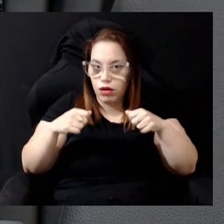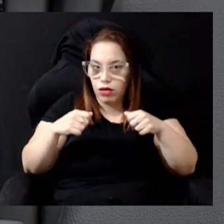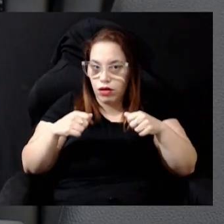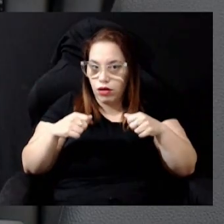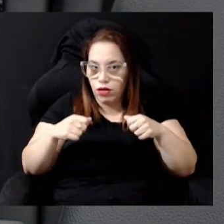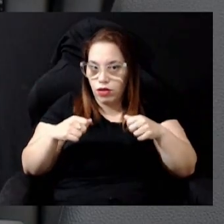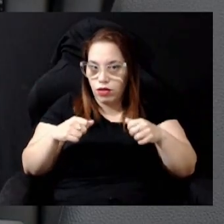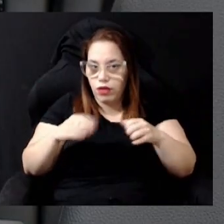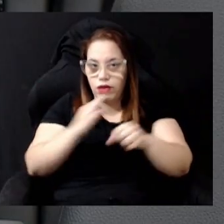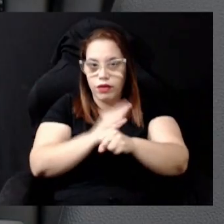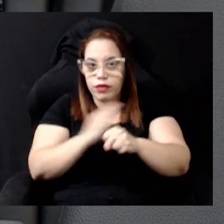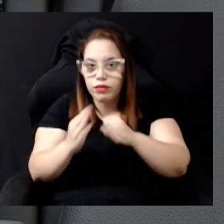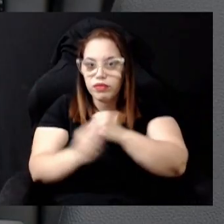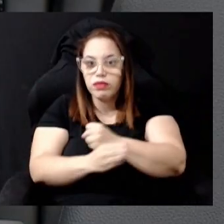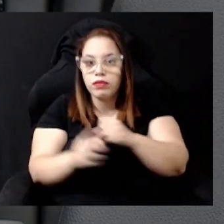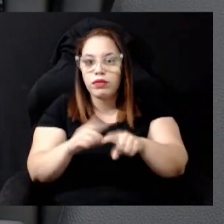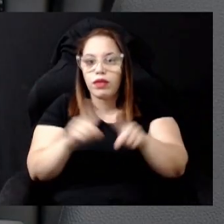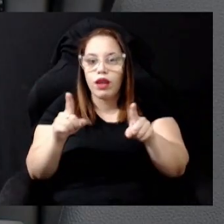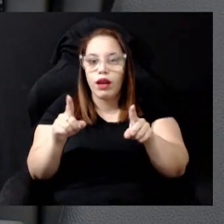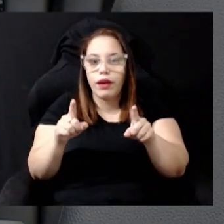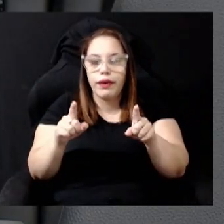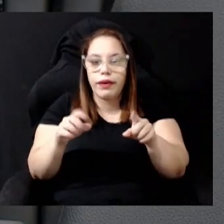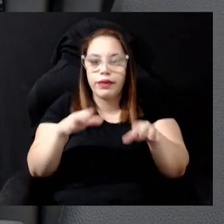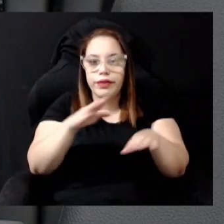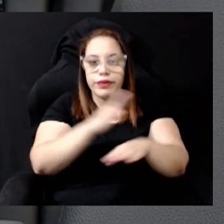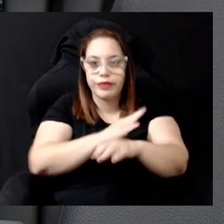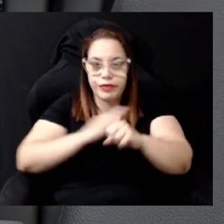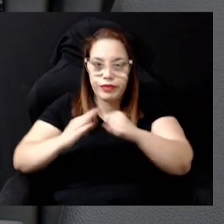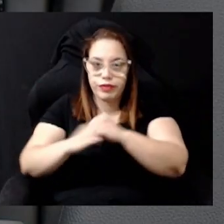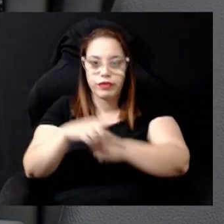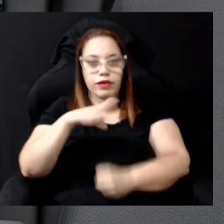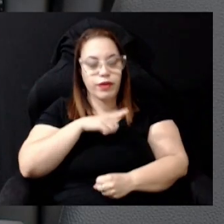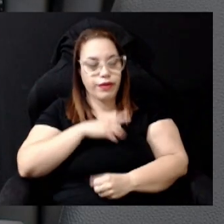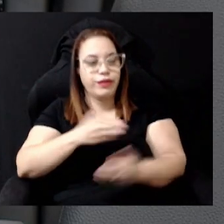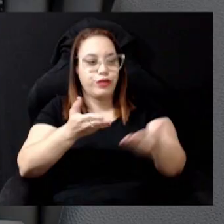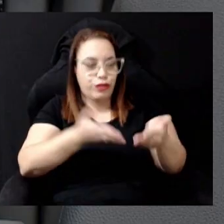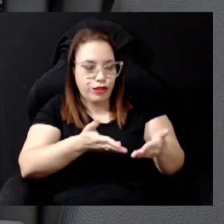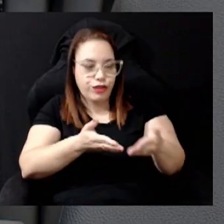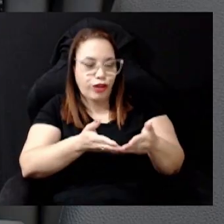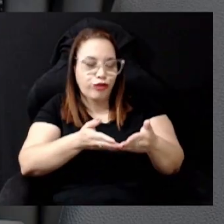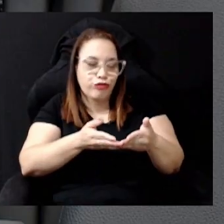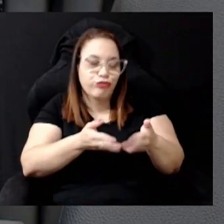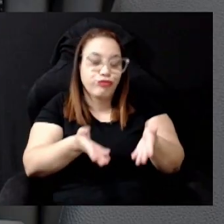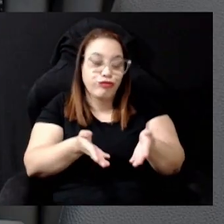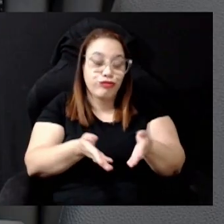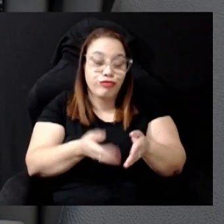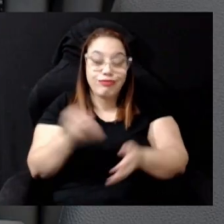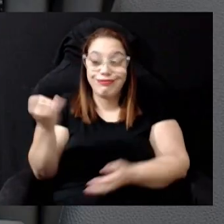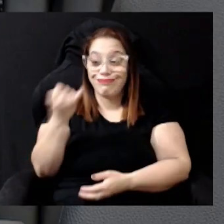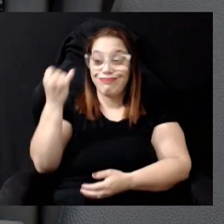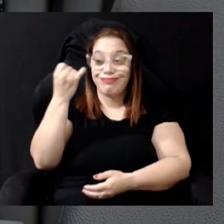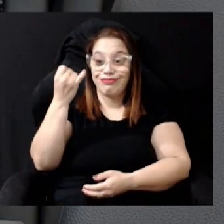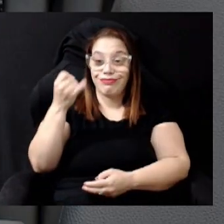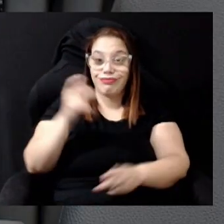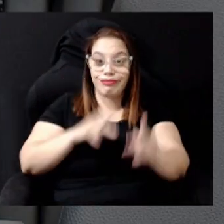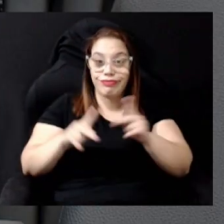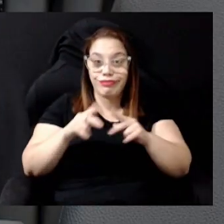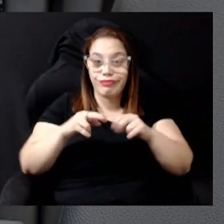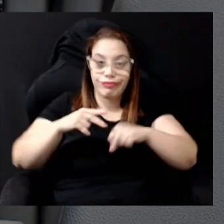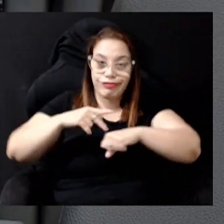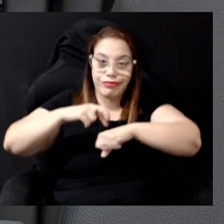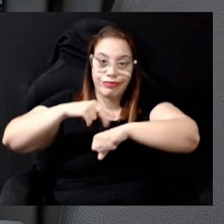mas a maioria dos bairros na região do Campo Grande já conta com esse equipamento, o que é muito importante para as pessoas que fazem caminhada, poder fazer